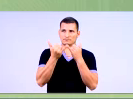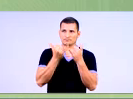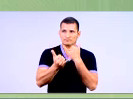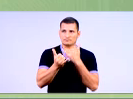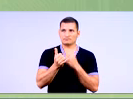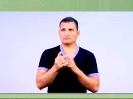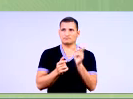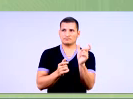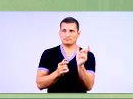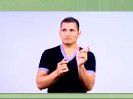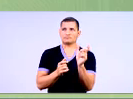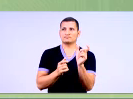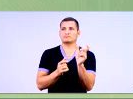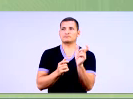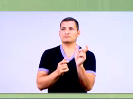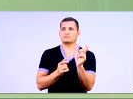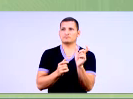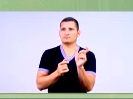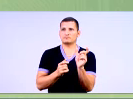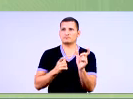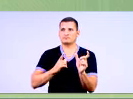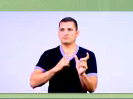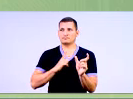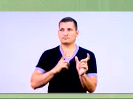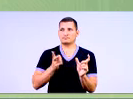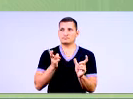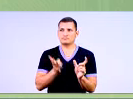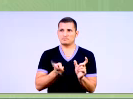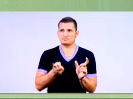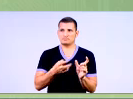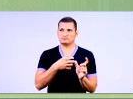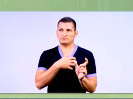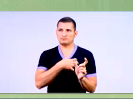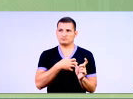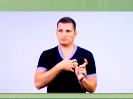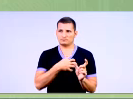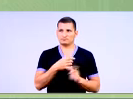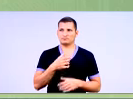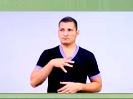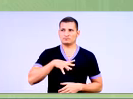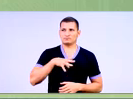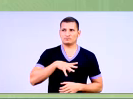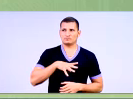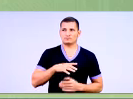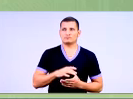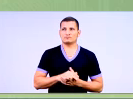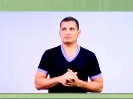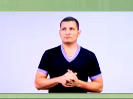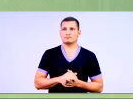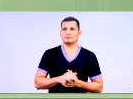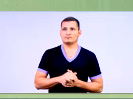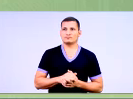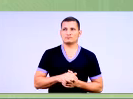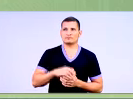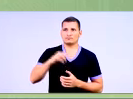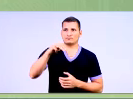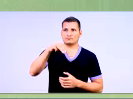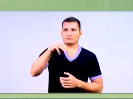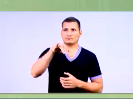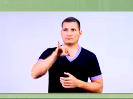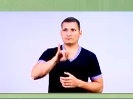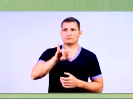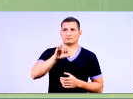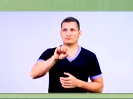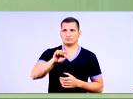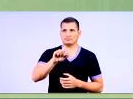o sufixo que tem o mesmo sentido na nossa língua, pessoal. Mês, que é uma